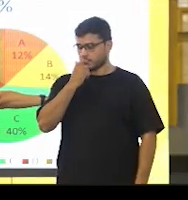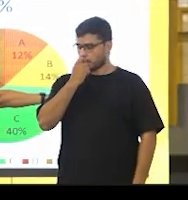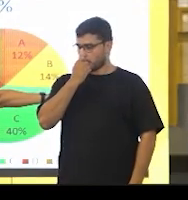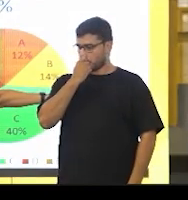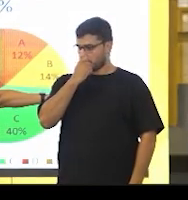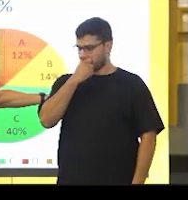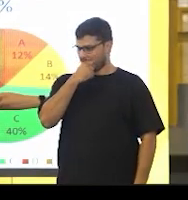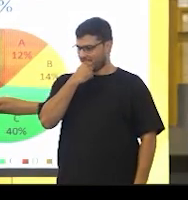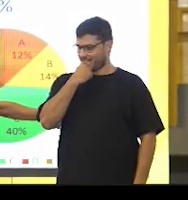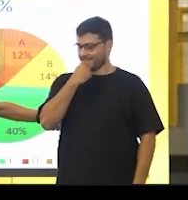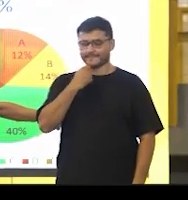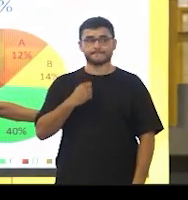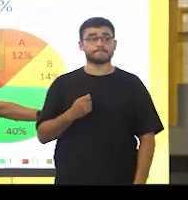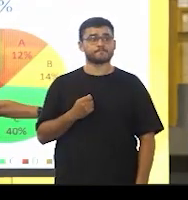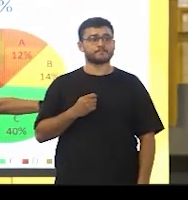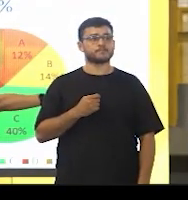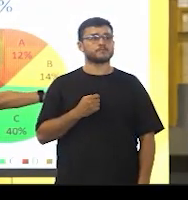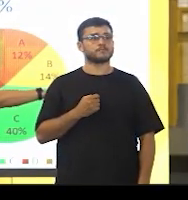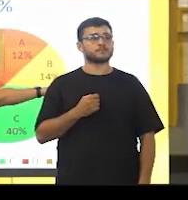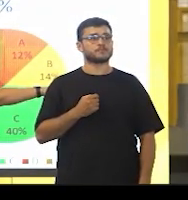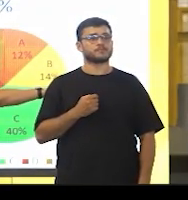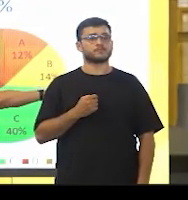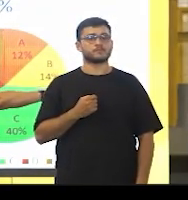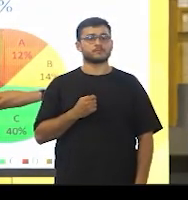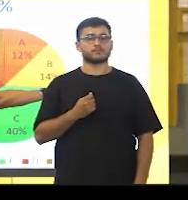Só um instante.